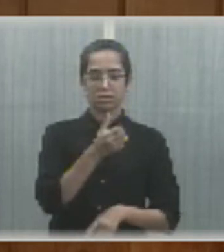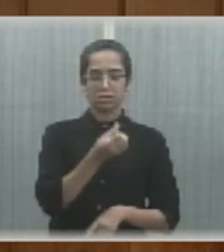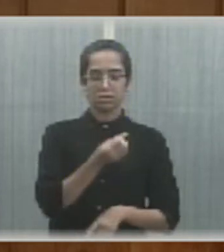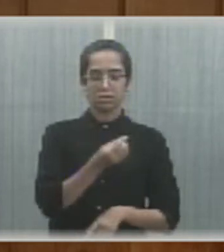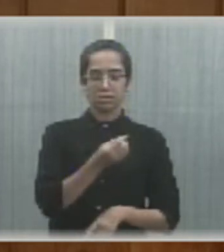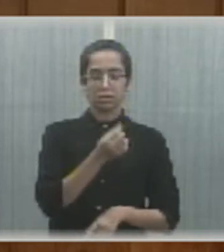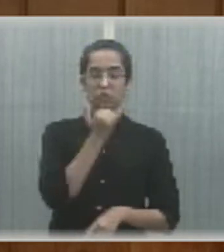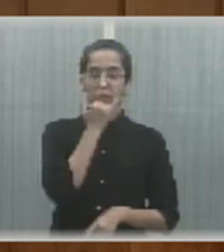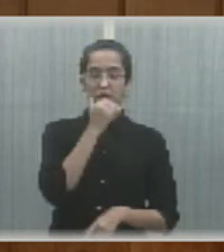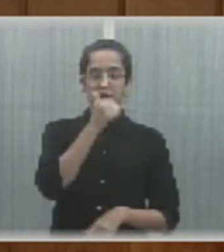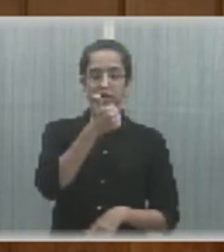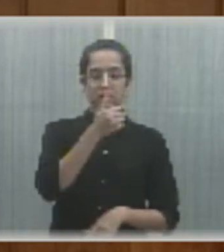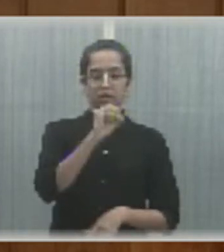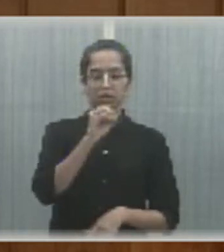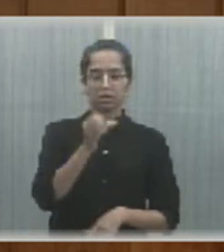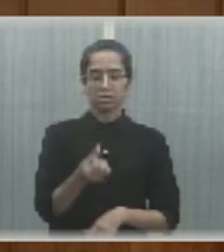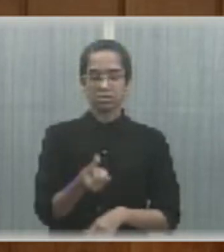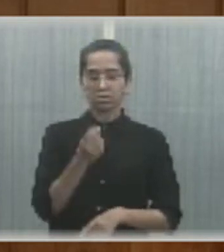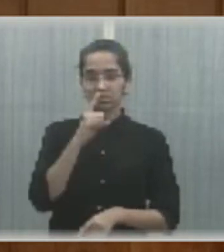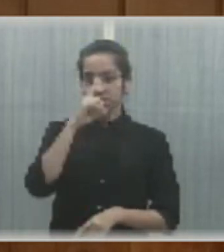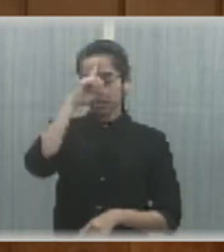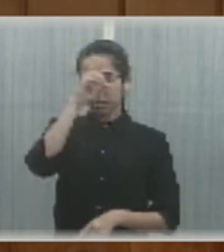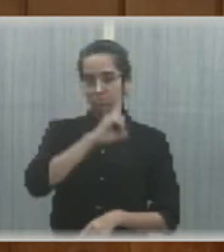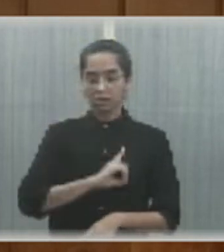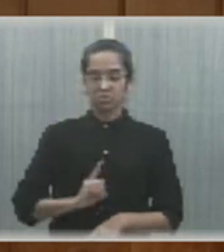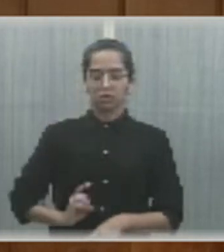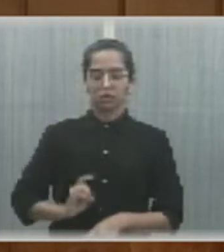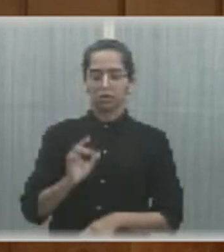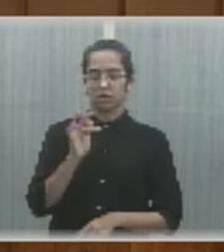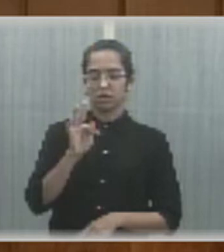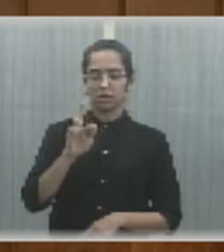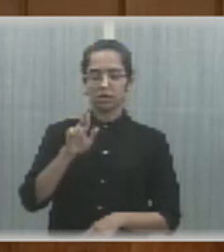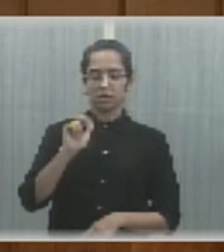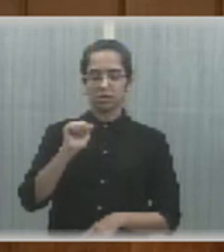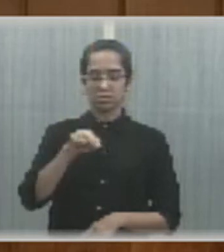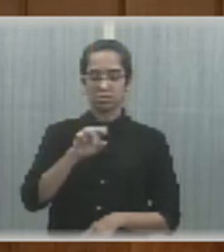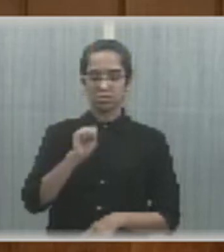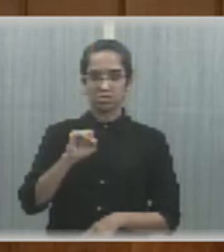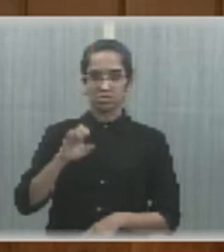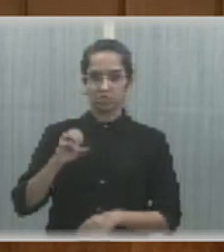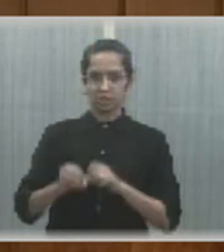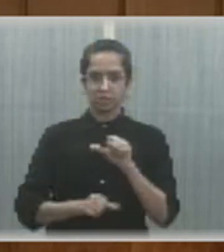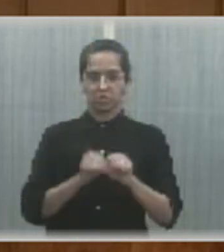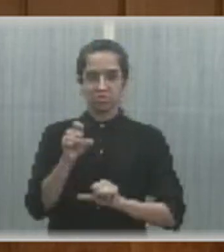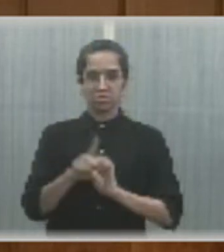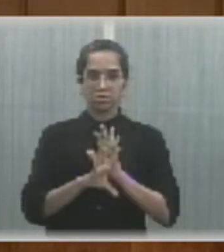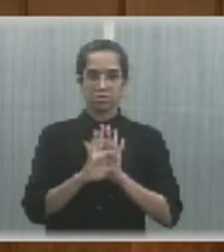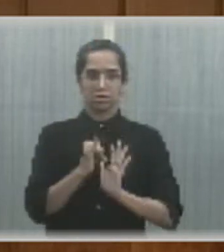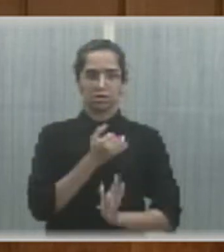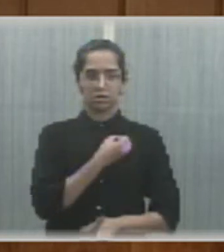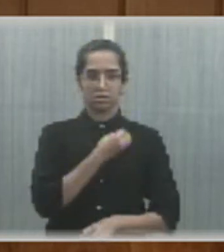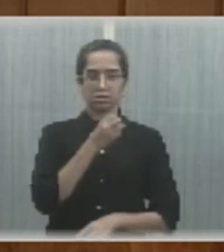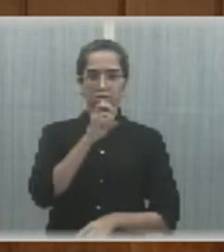senhor deputado Dr. Francisco Costa, respectivamente, que altera os dispositivos da lei